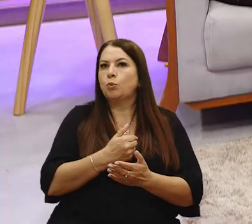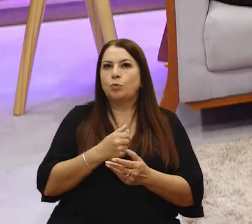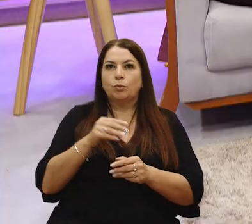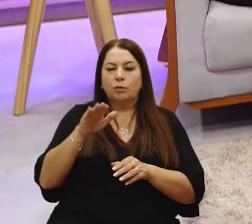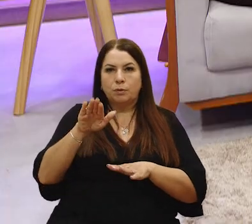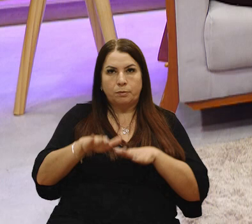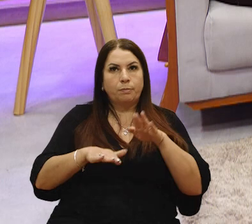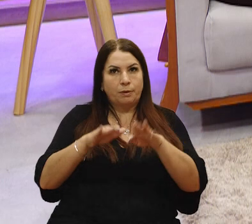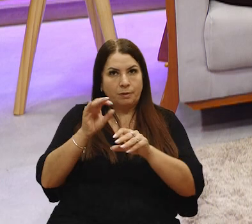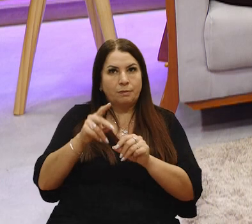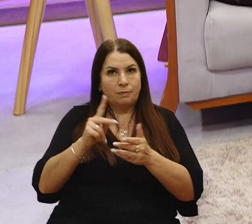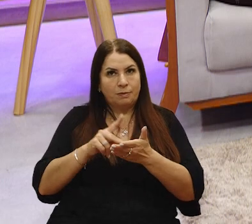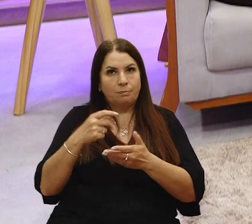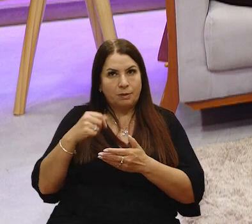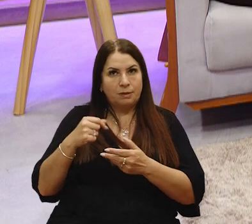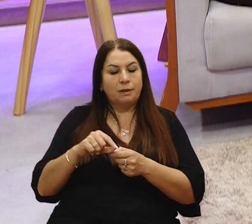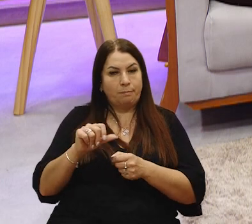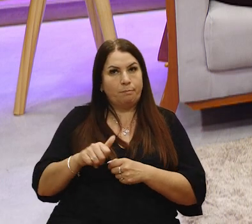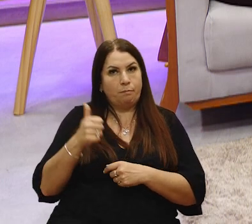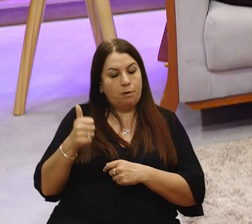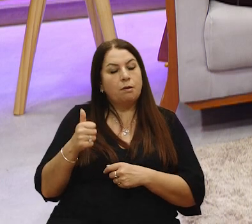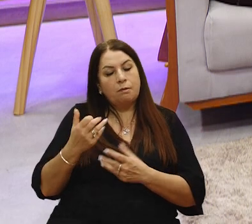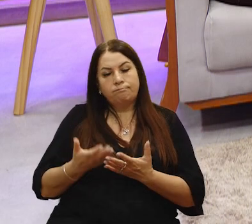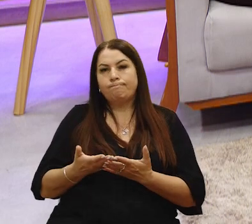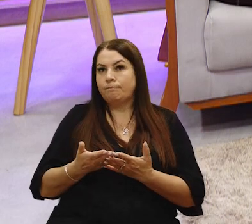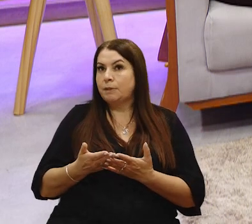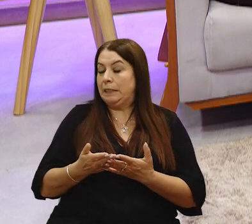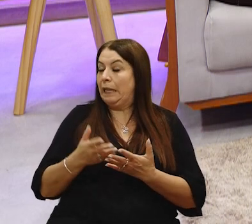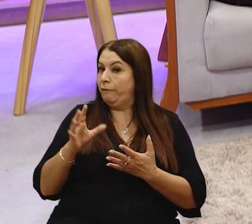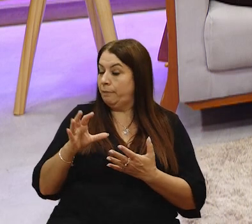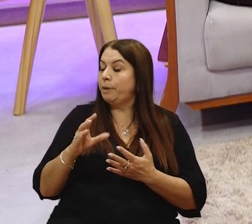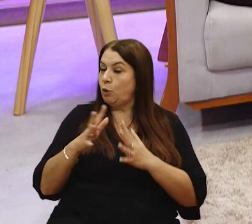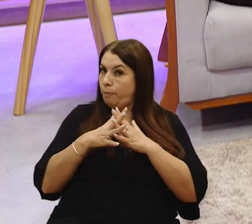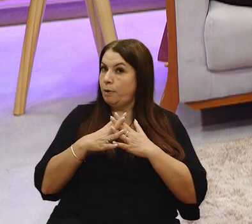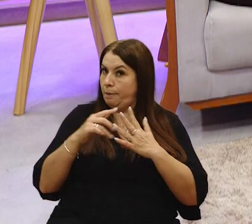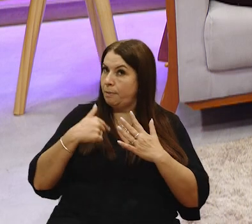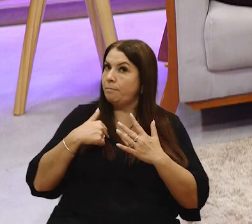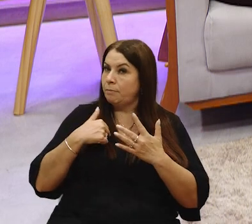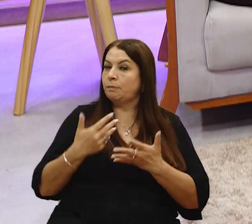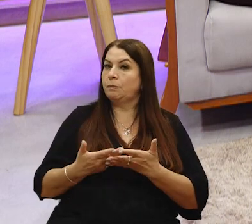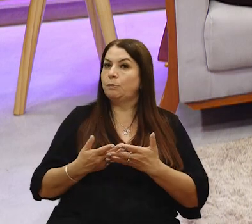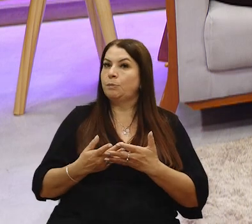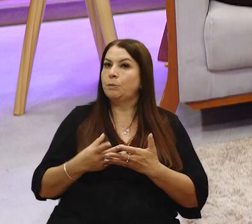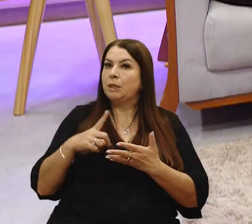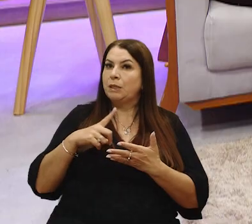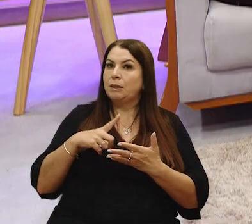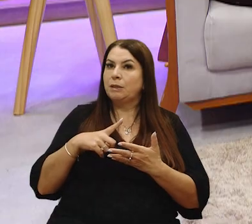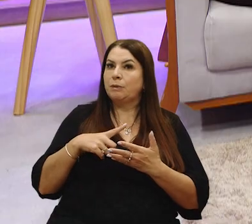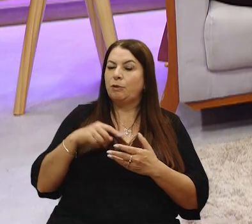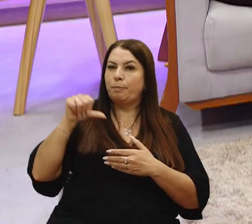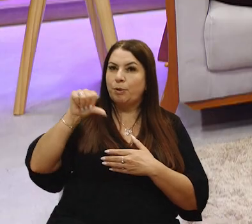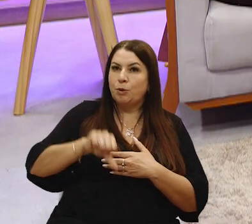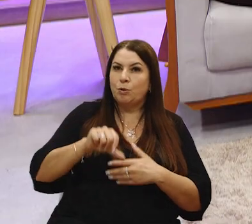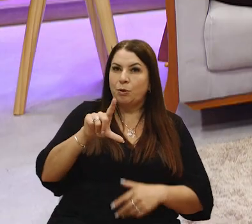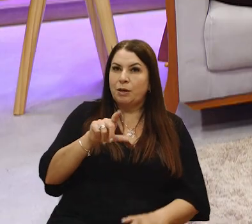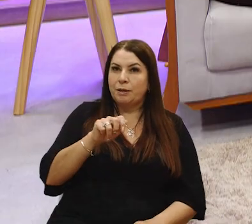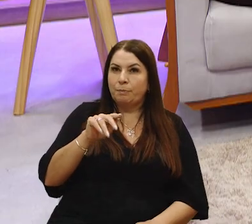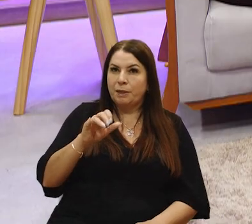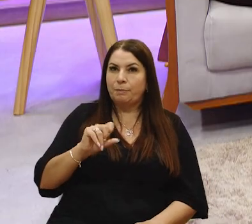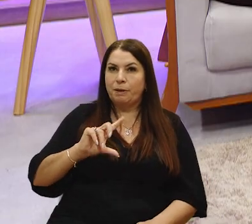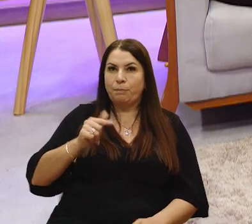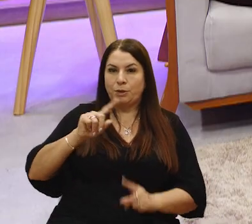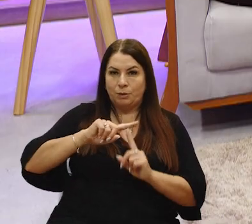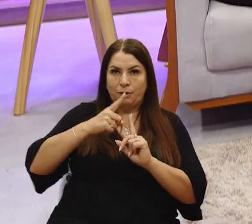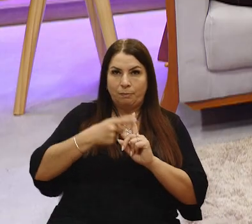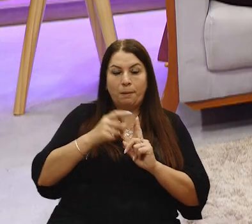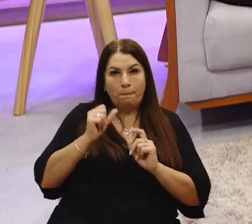bem importante. Bem importante. E os dois precisam da mesma dieta. Então, assim, a mesma base alimentar e de suplementação, né? Então,